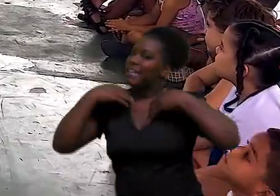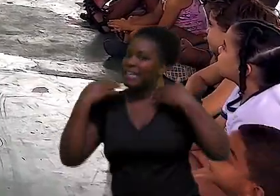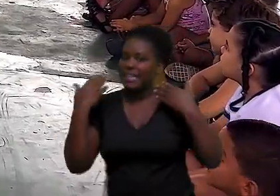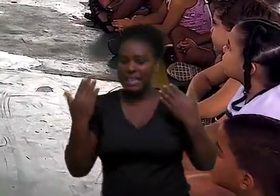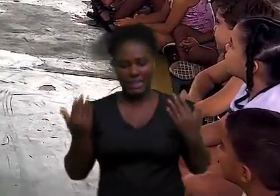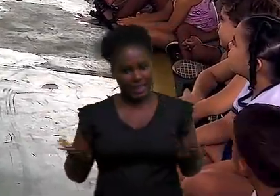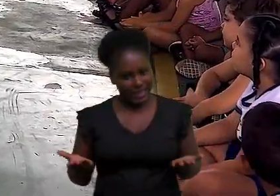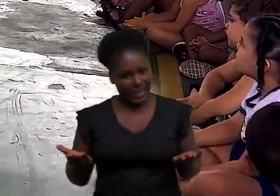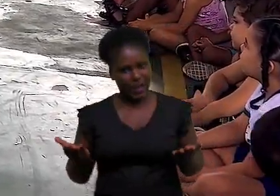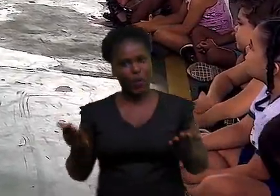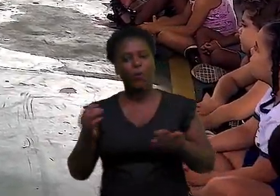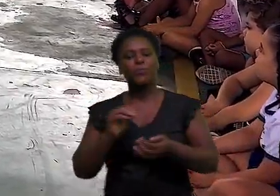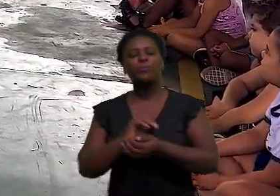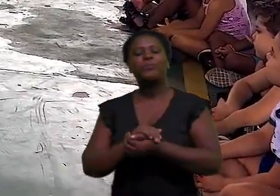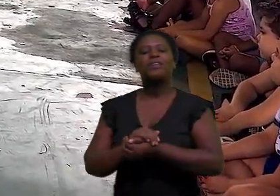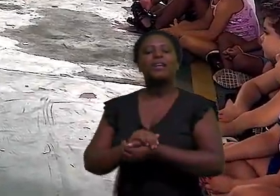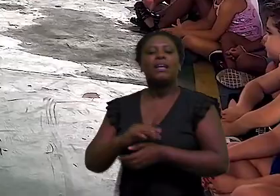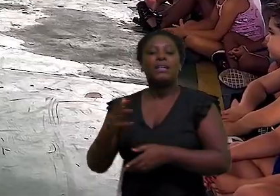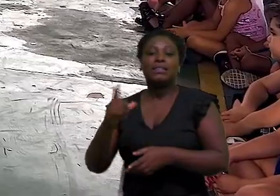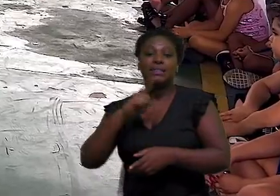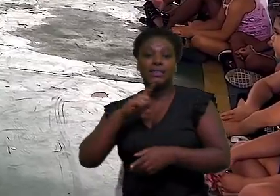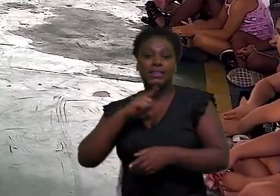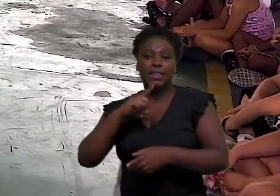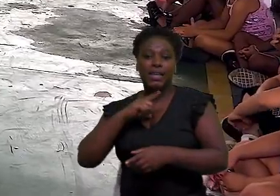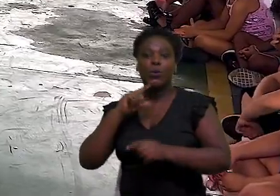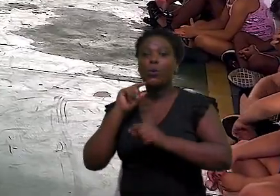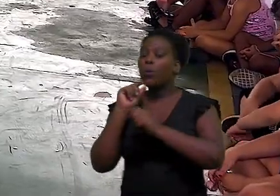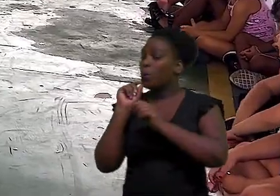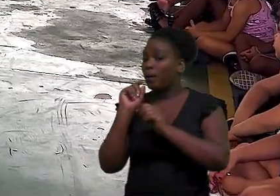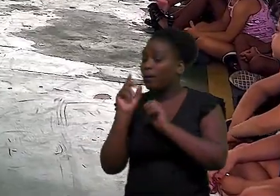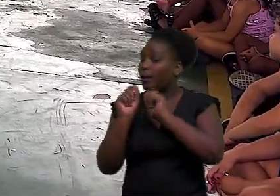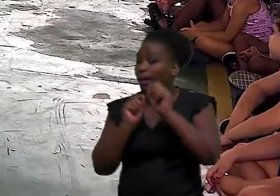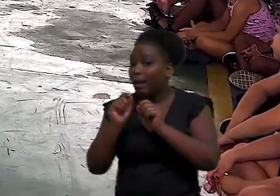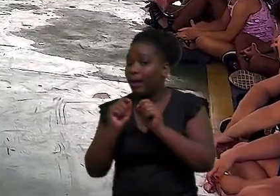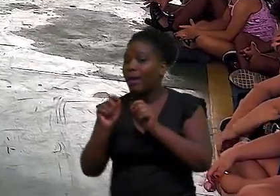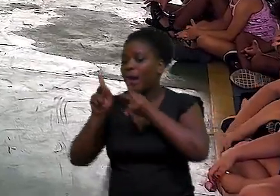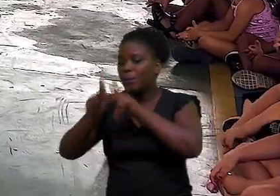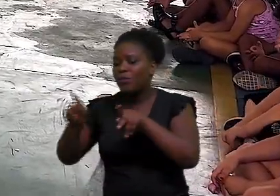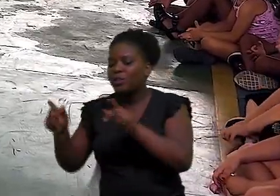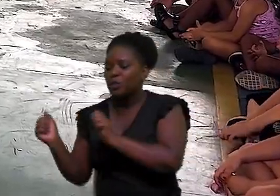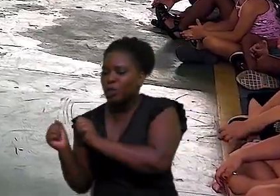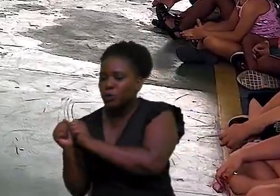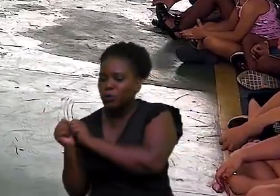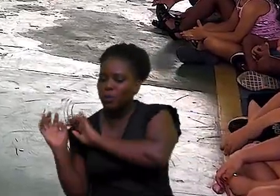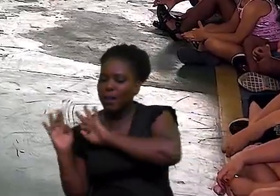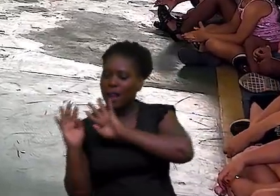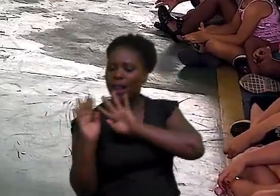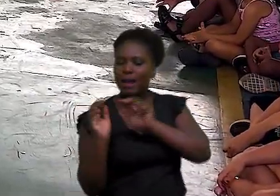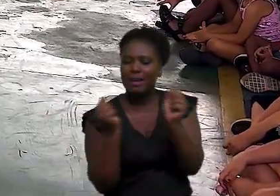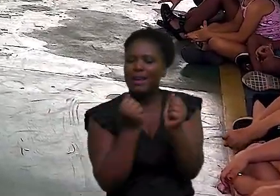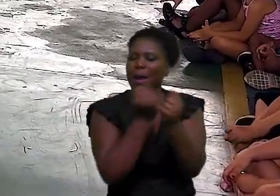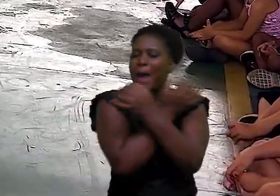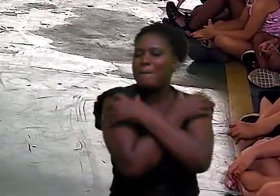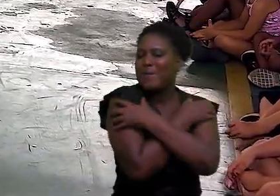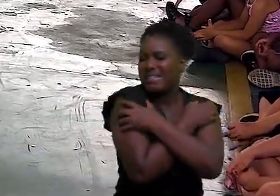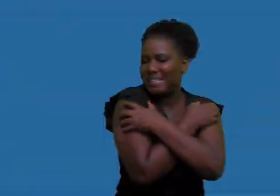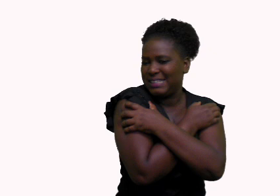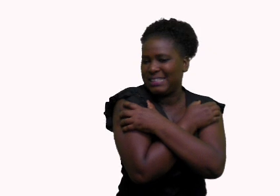as duas professoras, entregar a cartinha e dar um abraço nele, tá bom? Então tá.